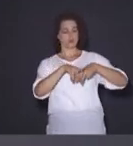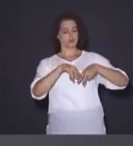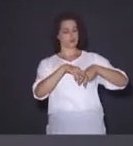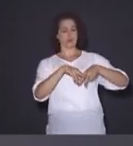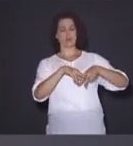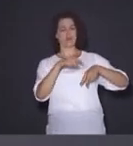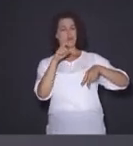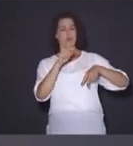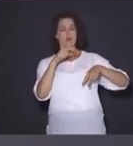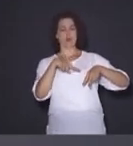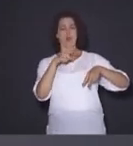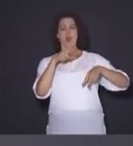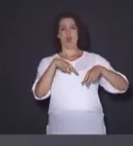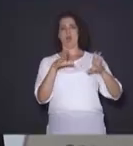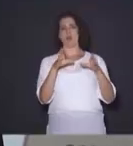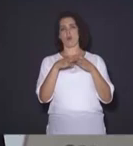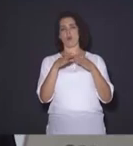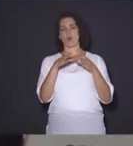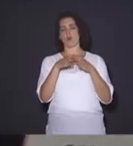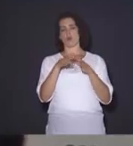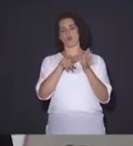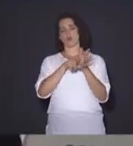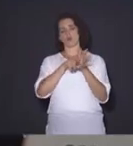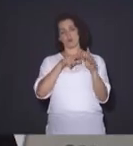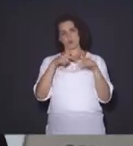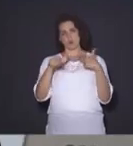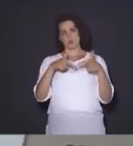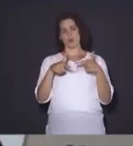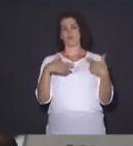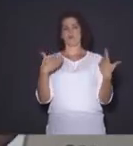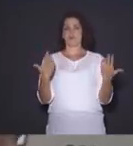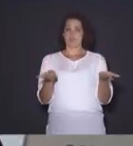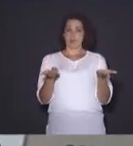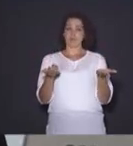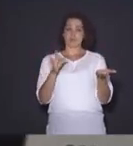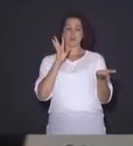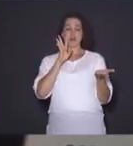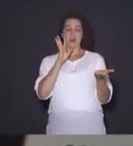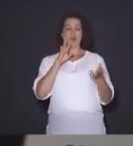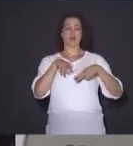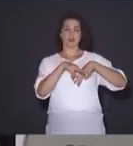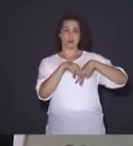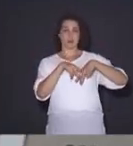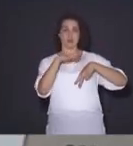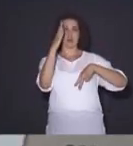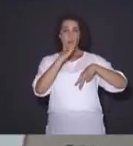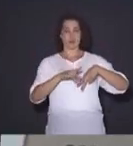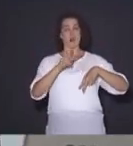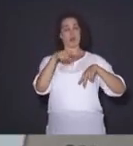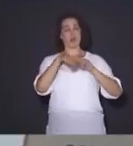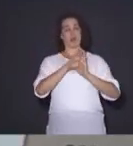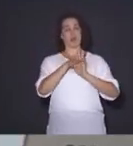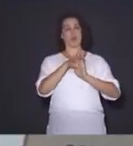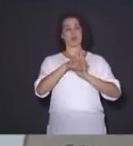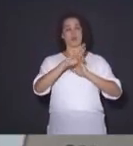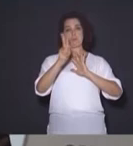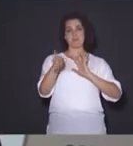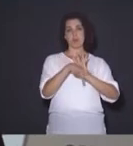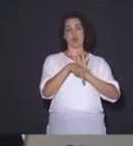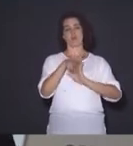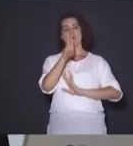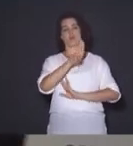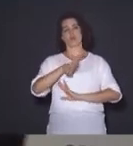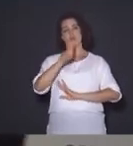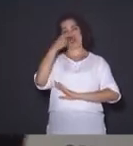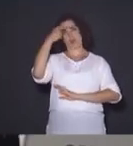dos seus eixos de grupo de trabalho então a gente não pode negar que gênero no brasil é um conceito acadêmico é que